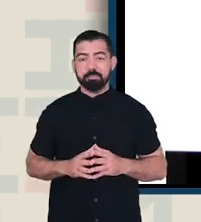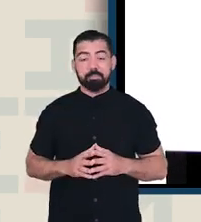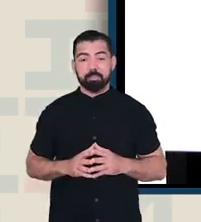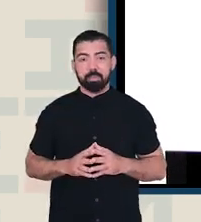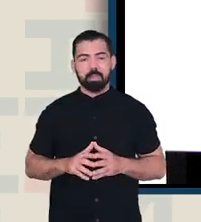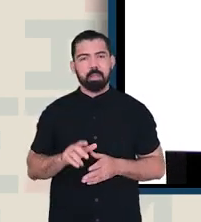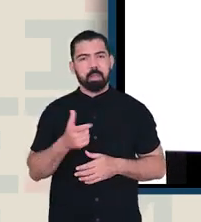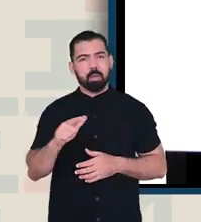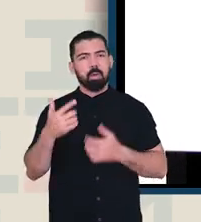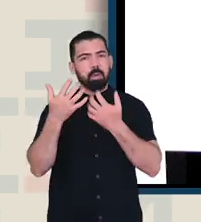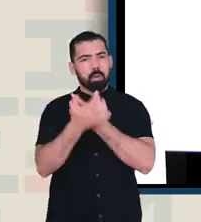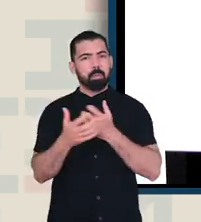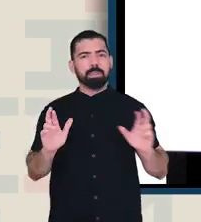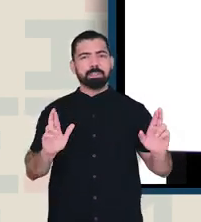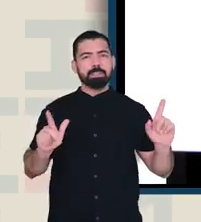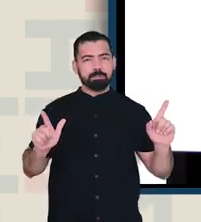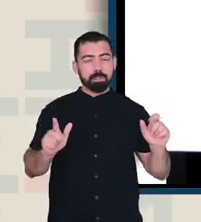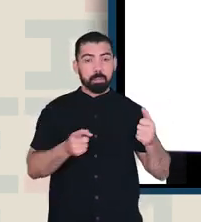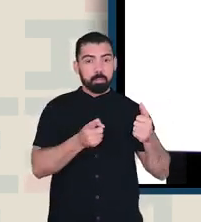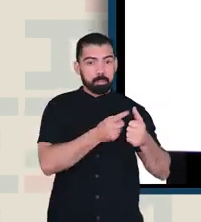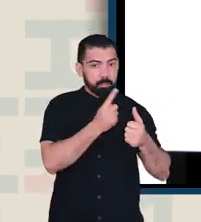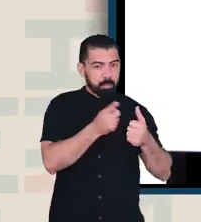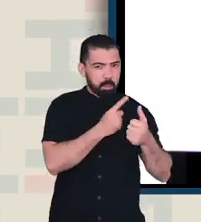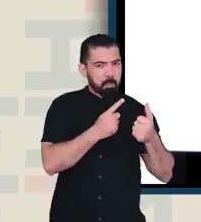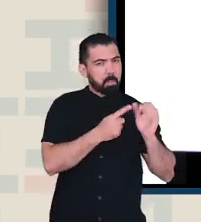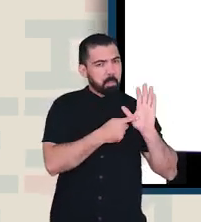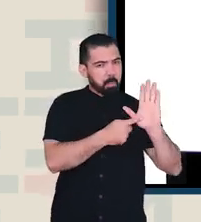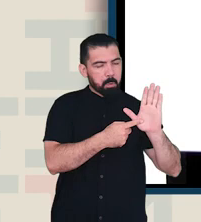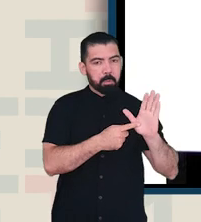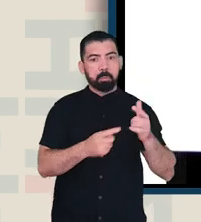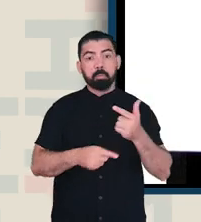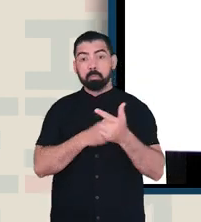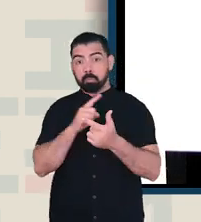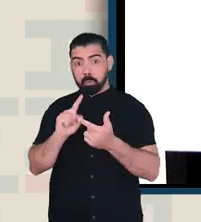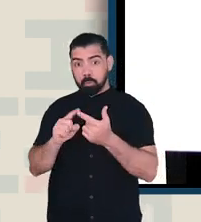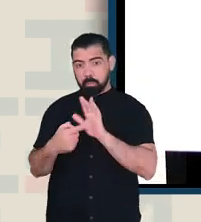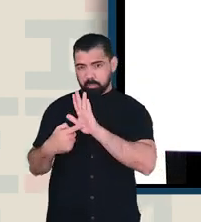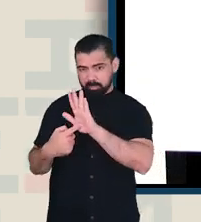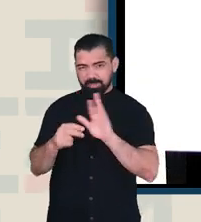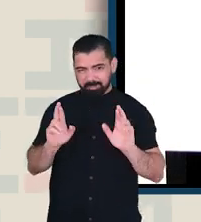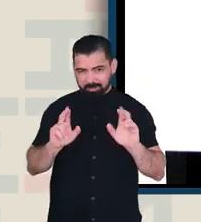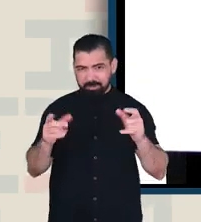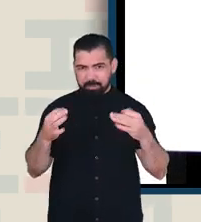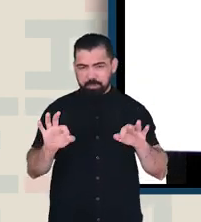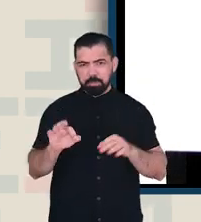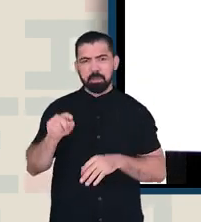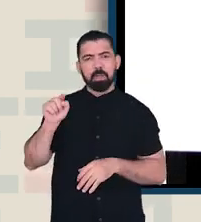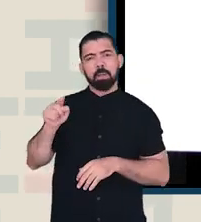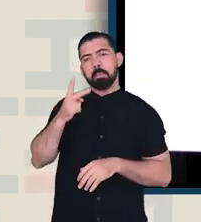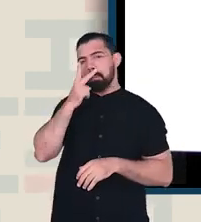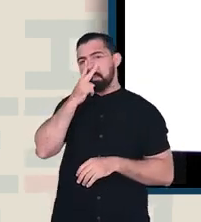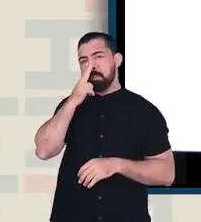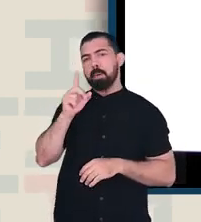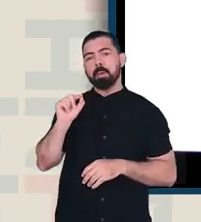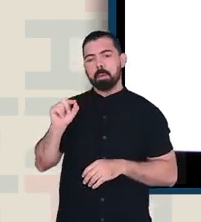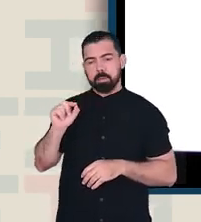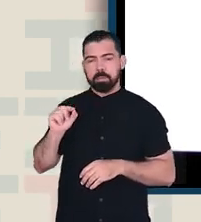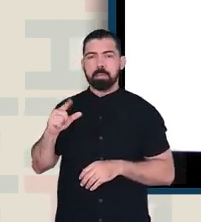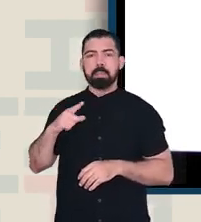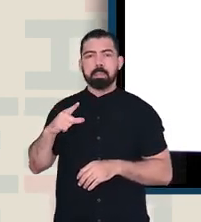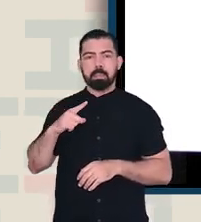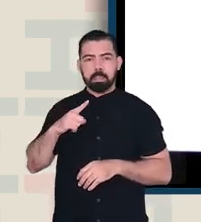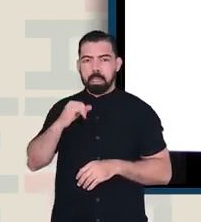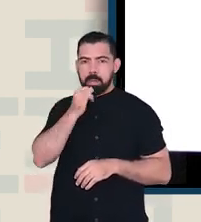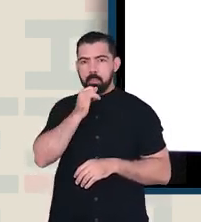uma outra música bem diferente, onde me parece que, para além desses espaços